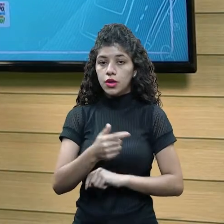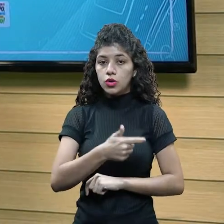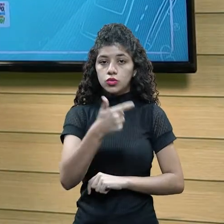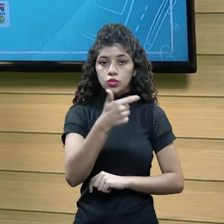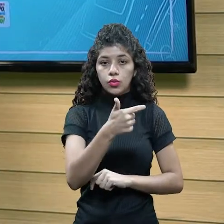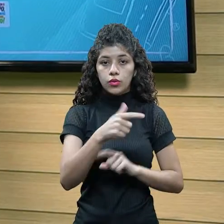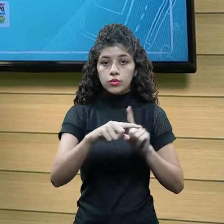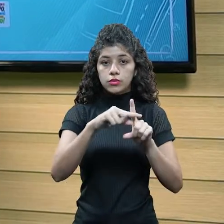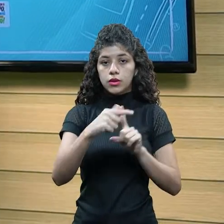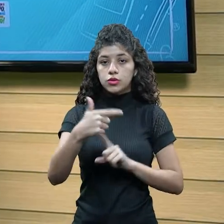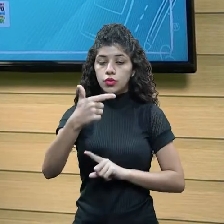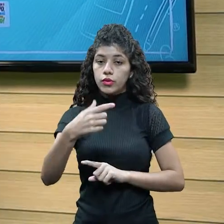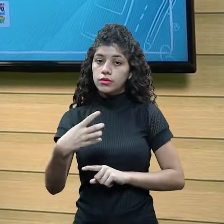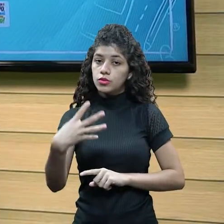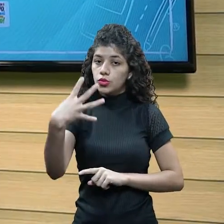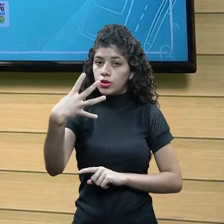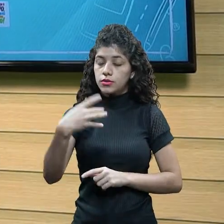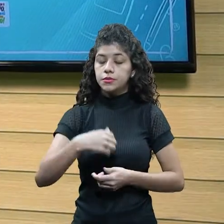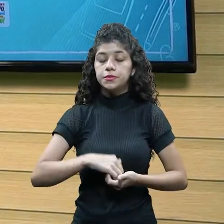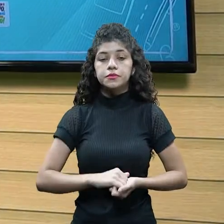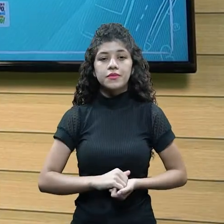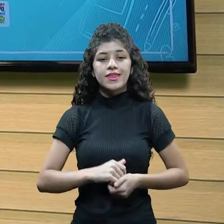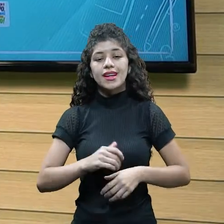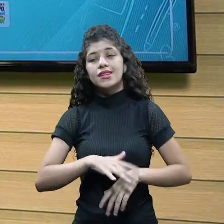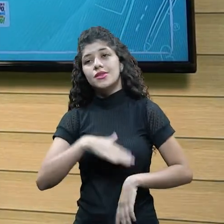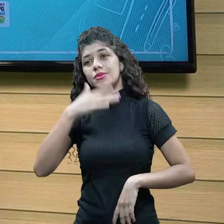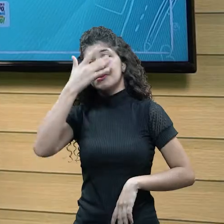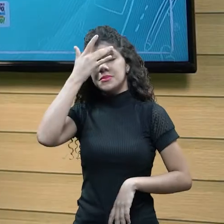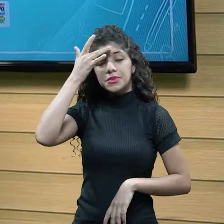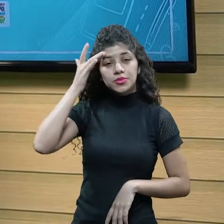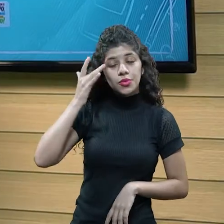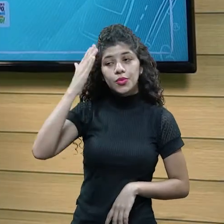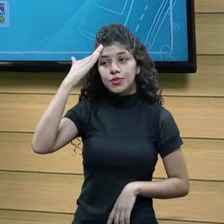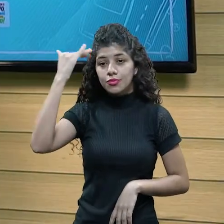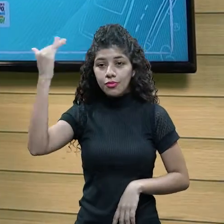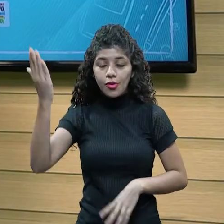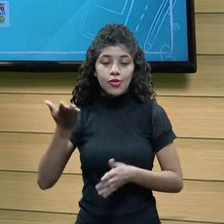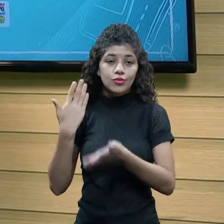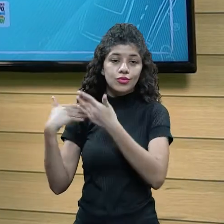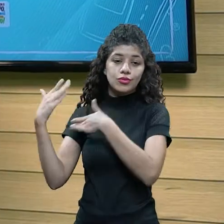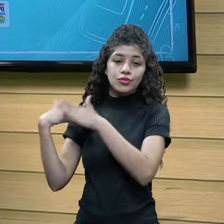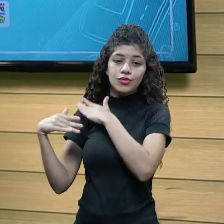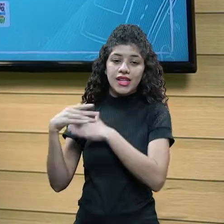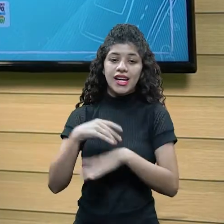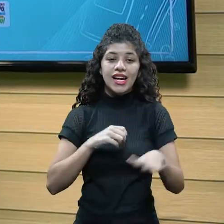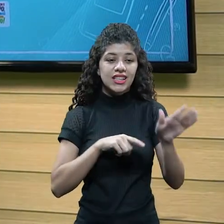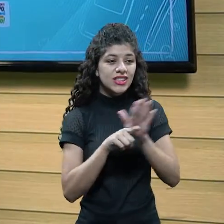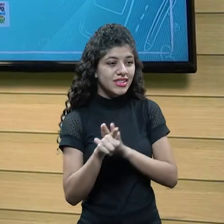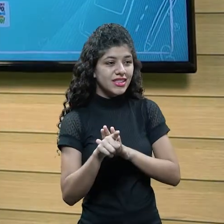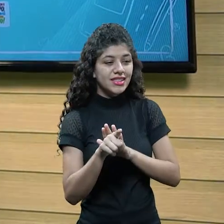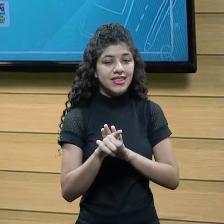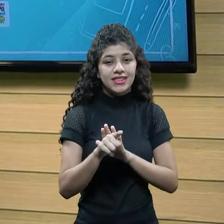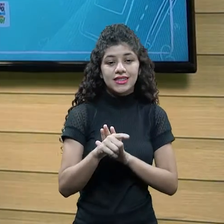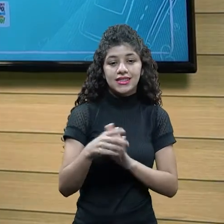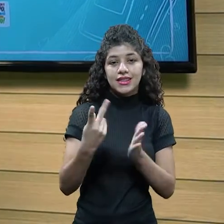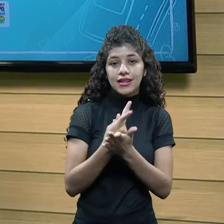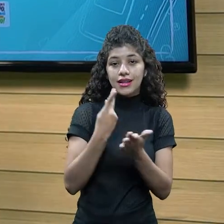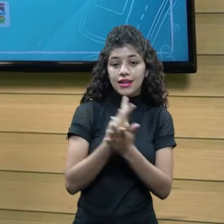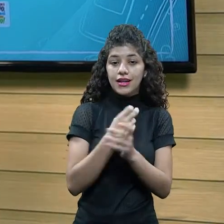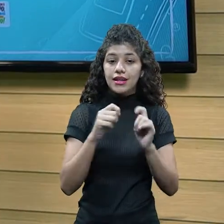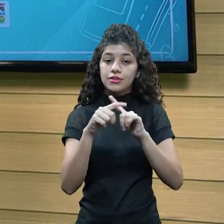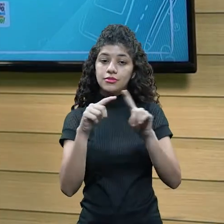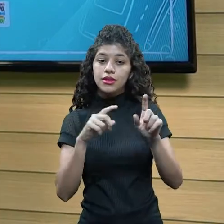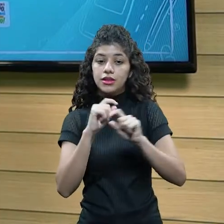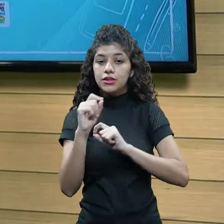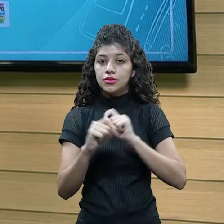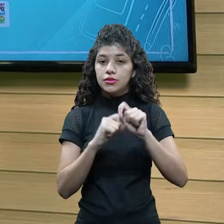mais 2 igual a 4. Por mais que alguns filósofos, alguns outros cientistas possam questionar que não dá 4, mas a gente vai partir da